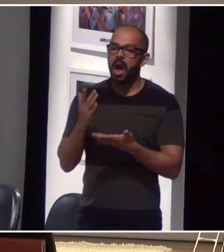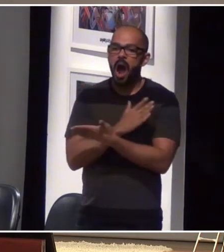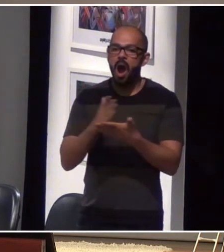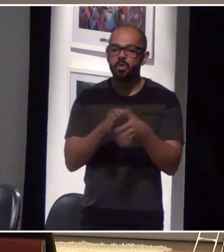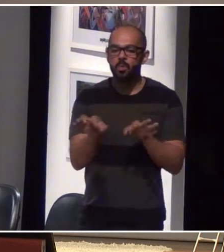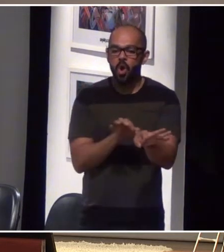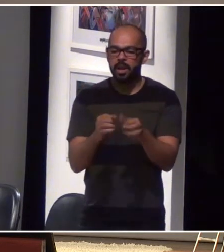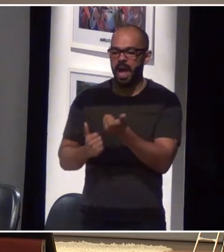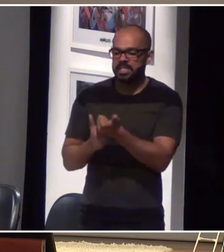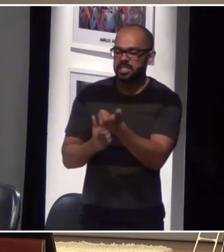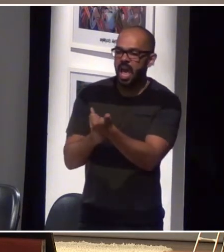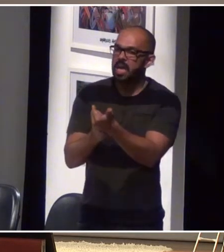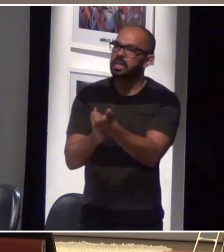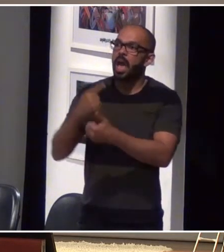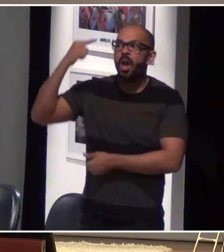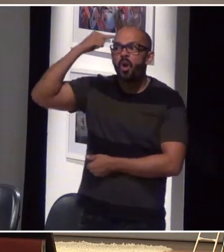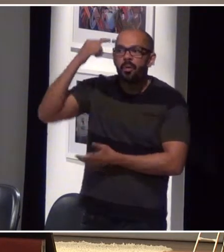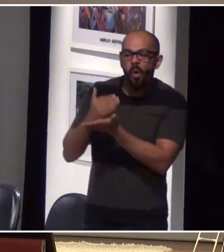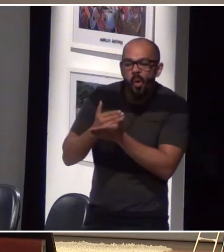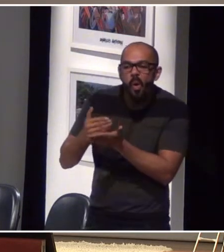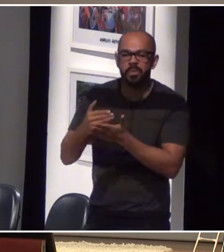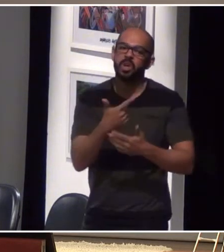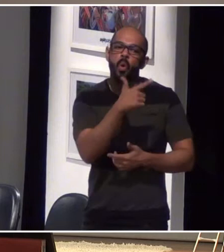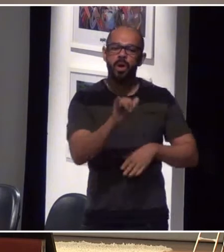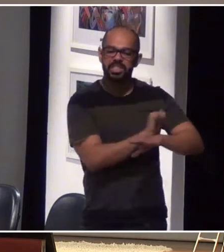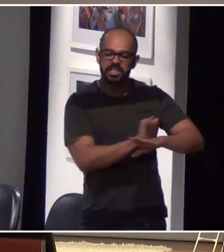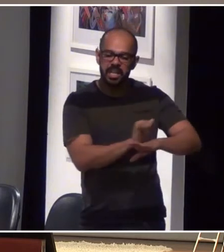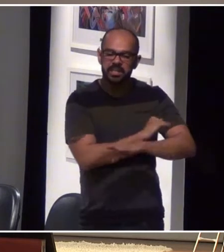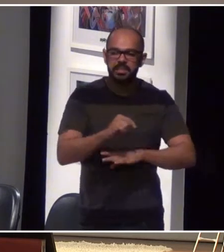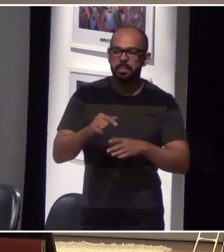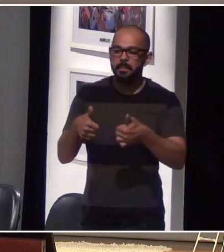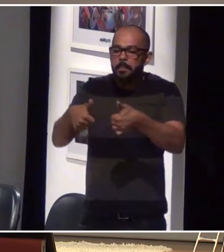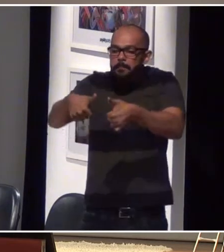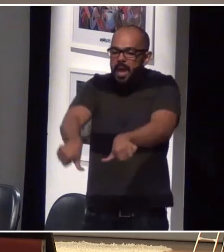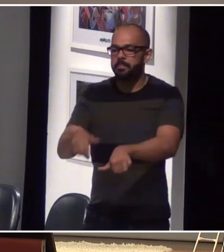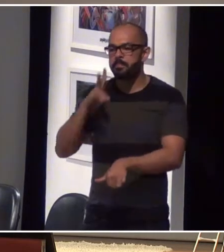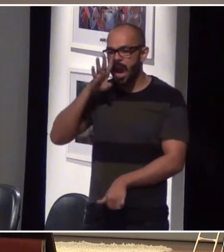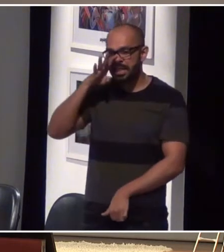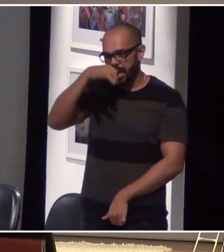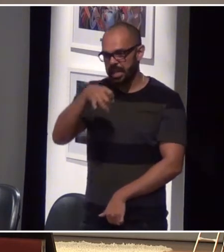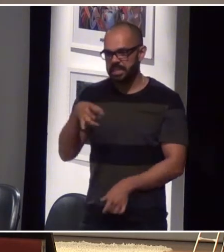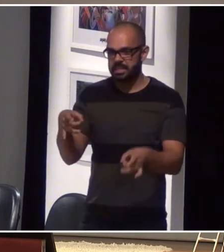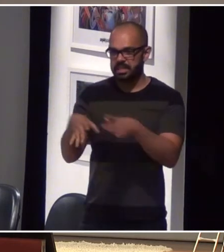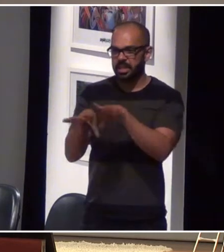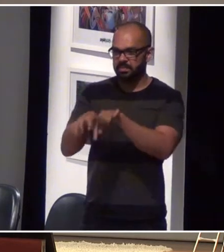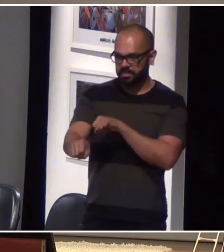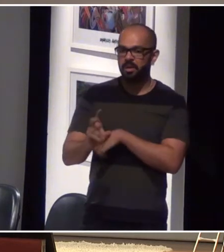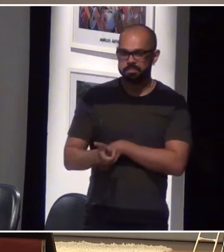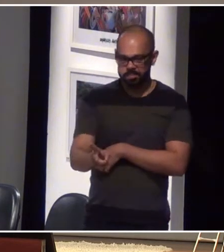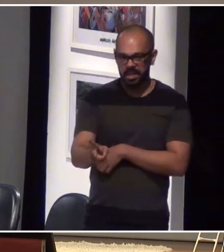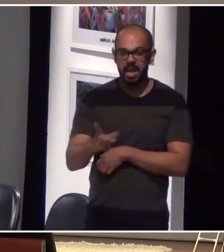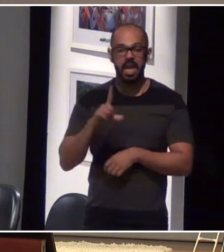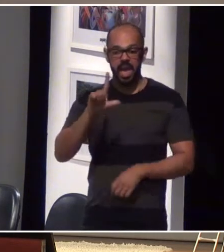muitos programas, então, de assistência começaram a ser pensados e outras estratégias para permanência. Mas a LBI,